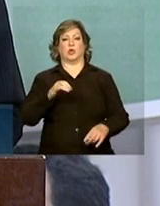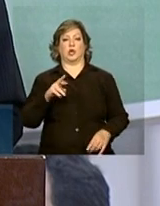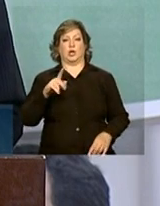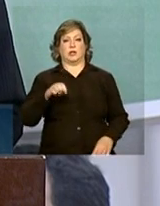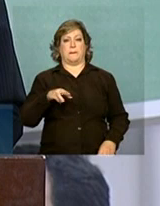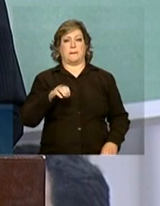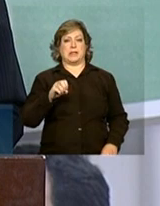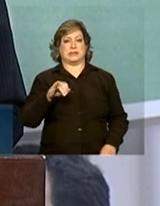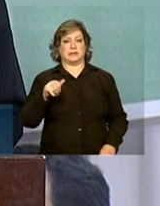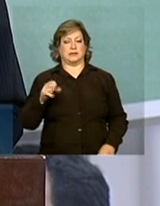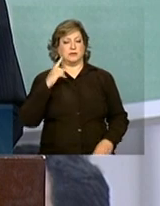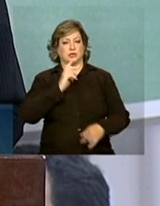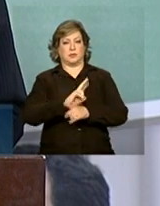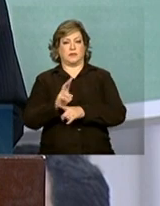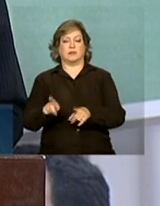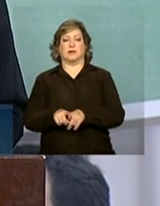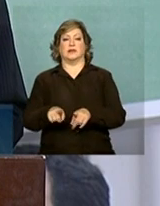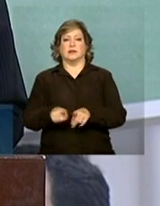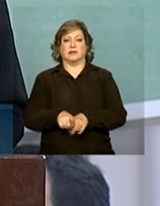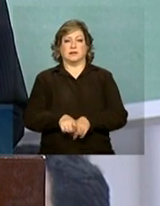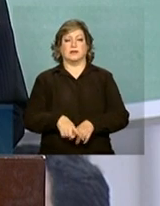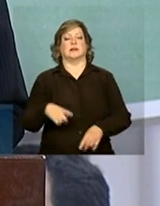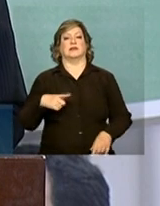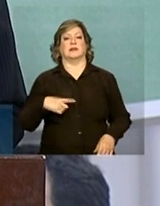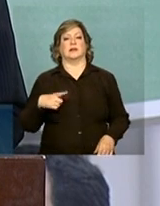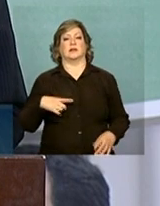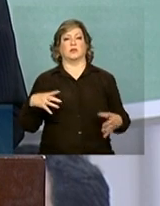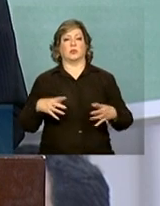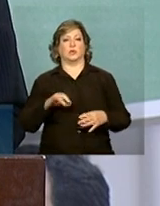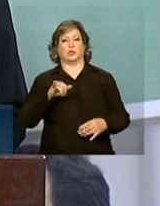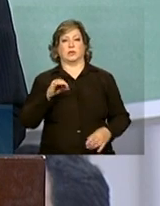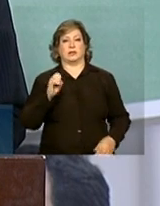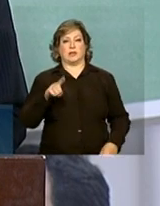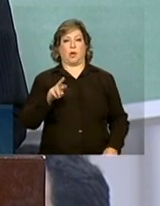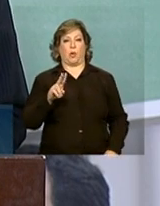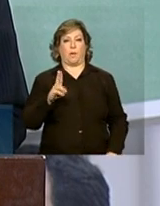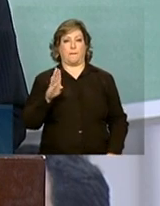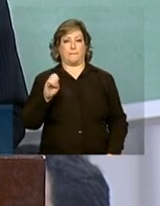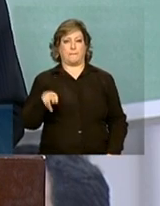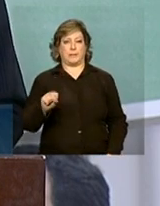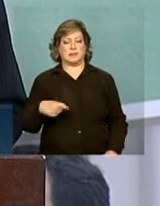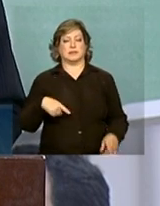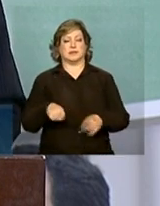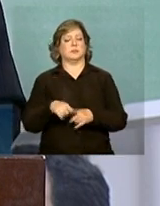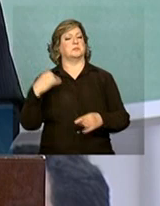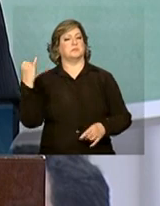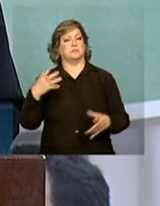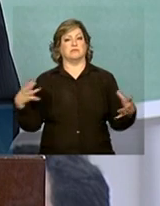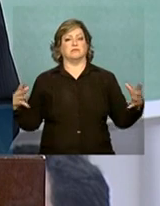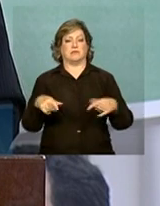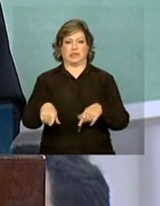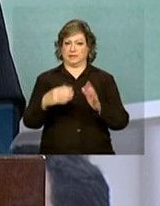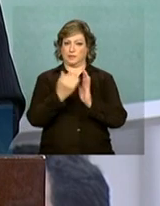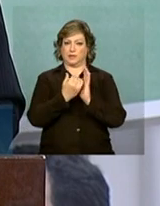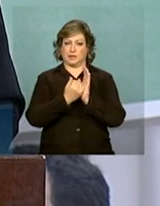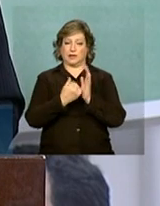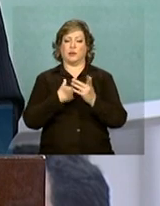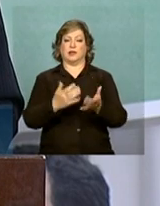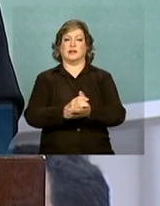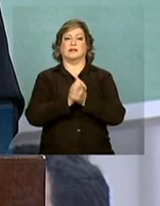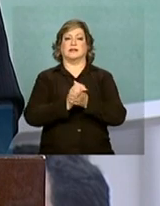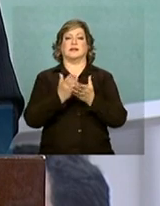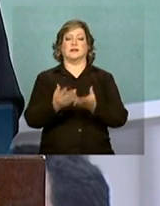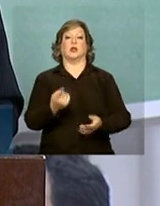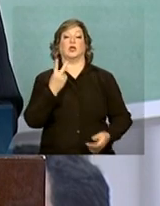Supervisão, José Rubens Rebelato, da IBCER, que tiveram um papel muito importante na construção desse programa. E queria saudar